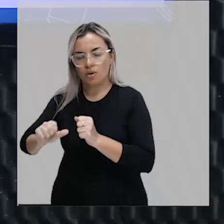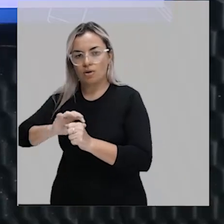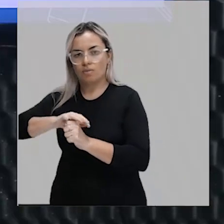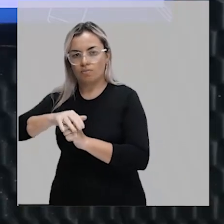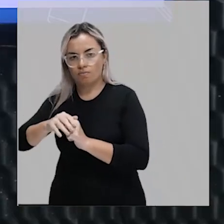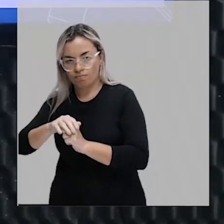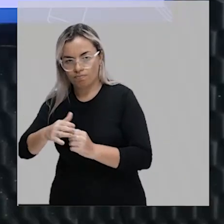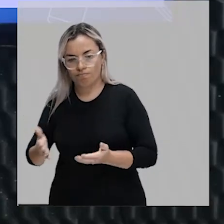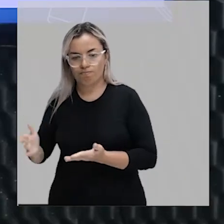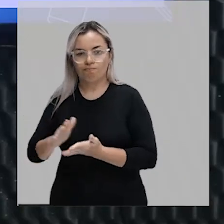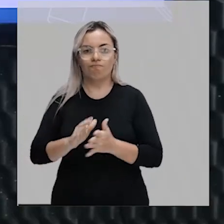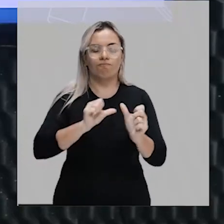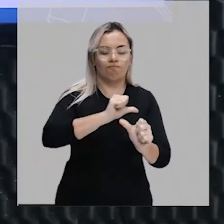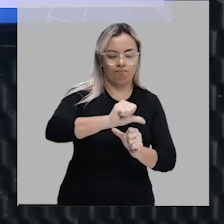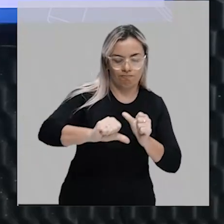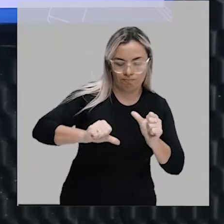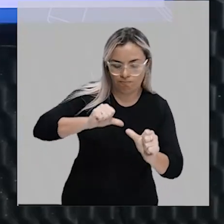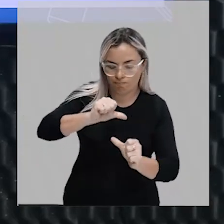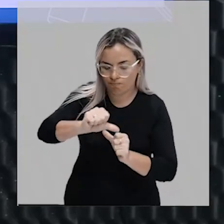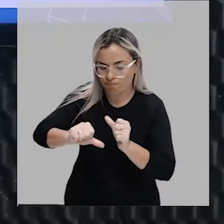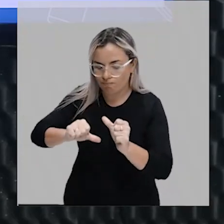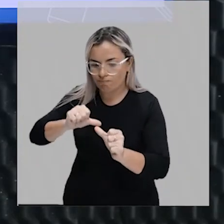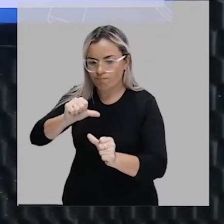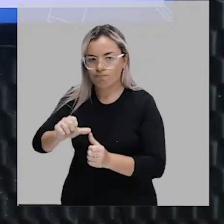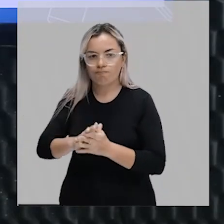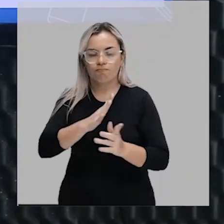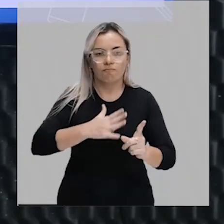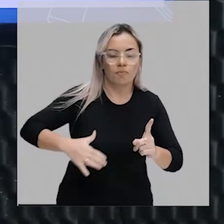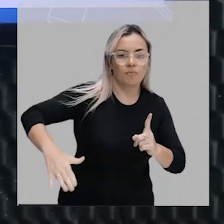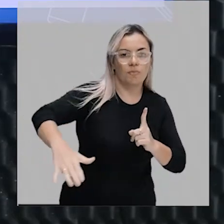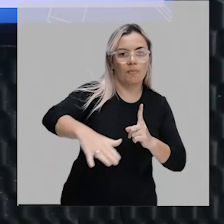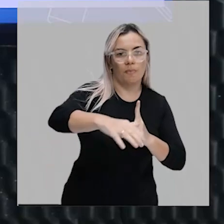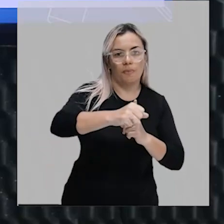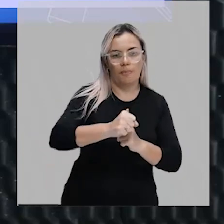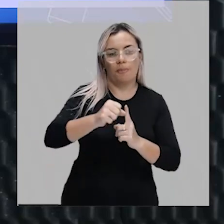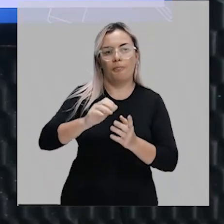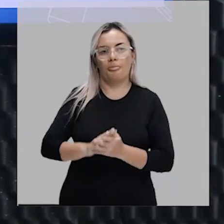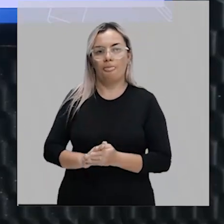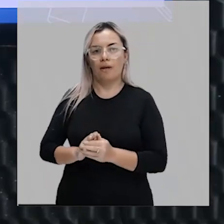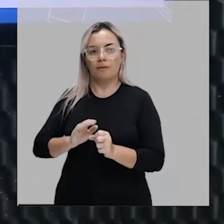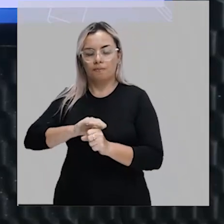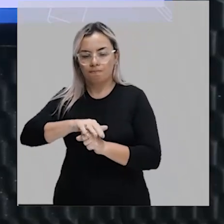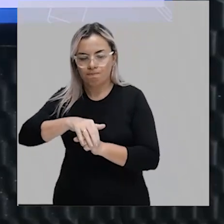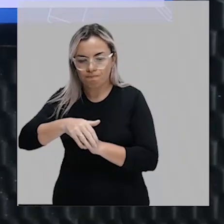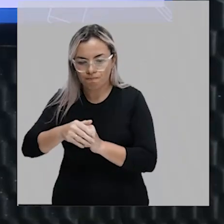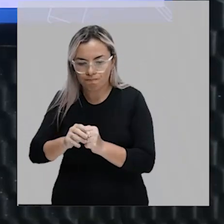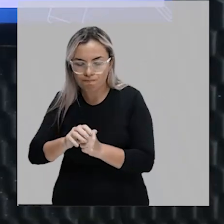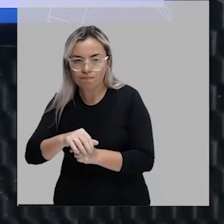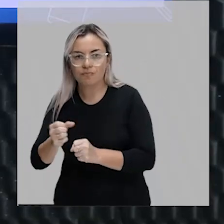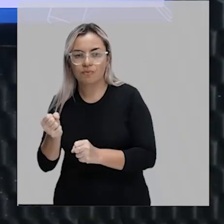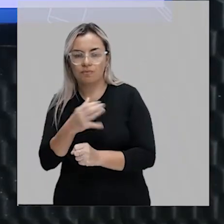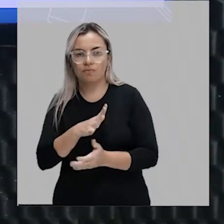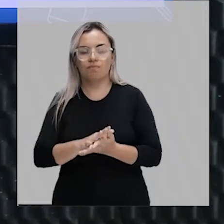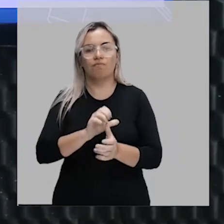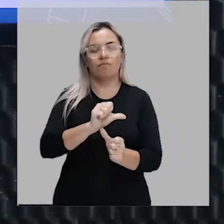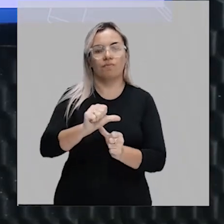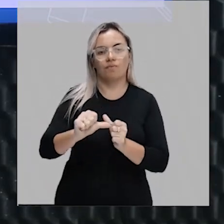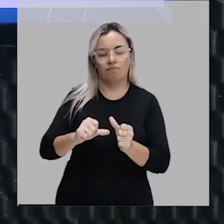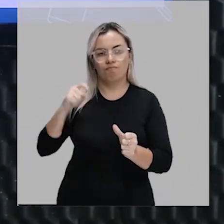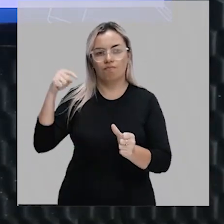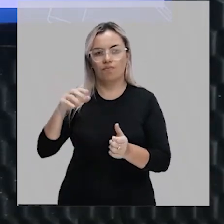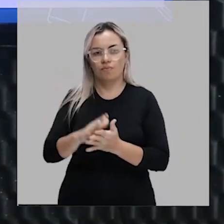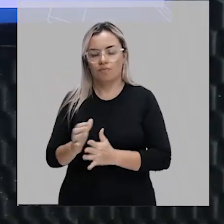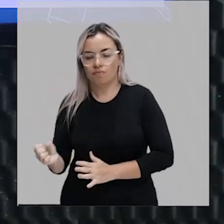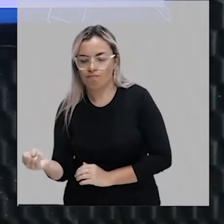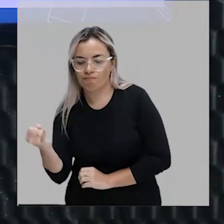as sociedades vão atravessar no neolítico, essas transformações, elas vão ser